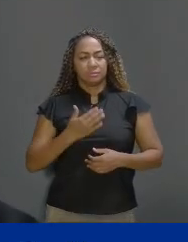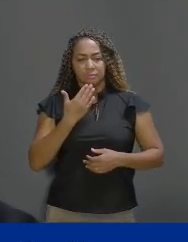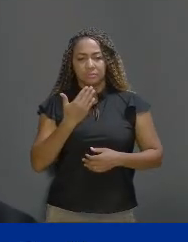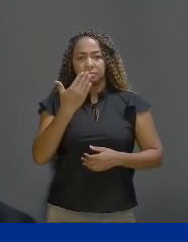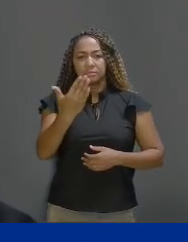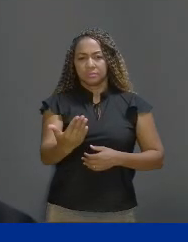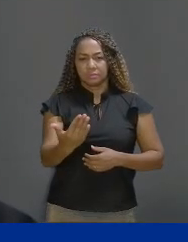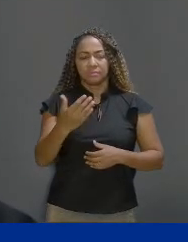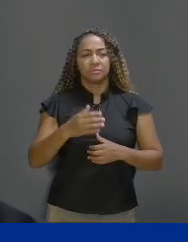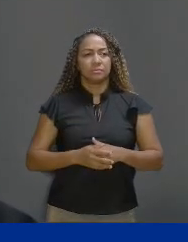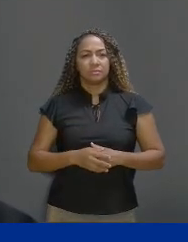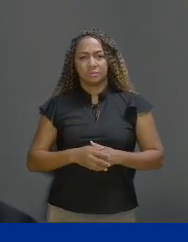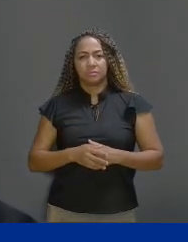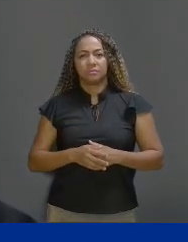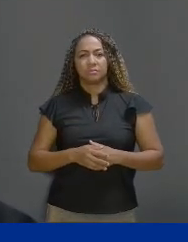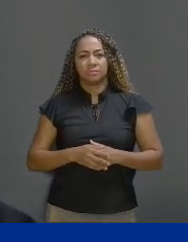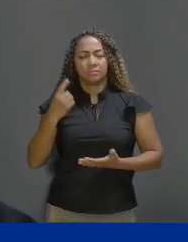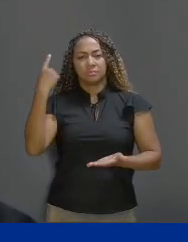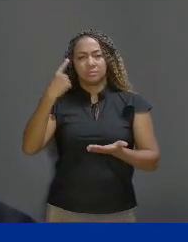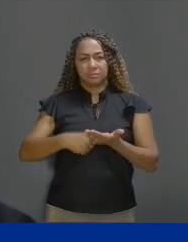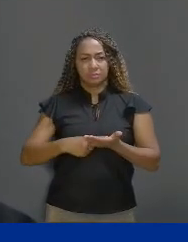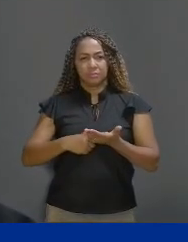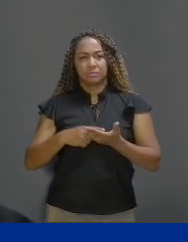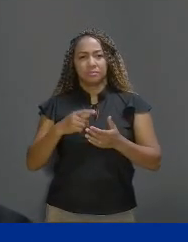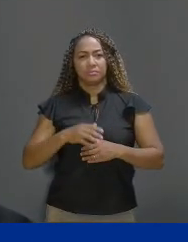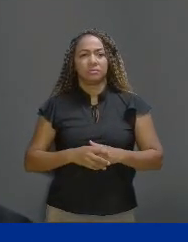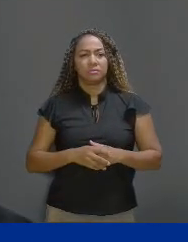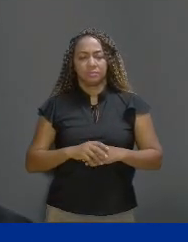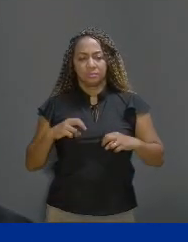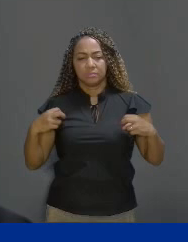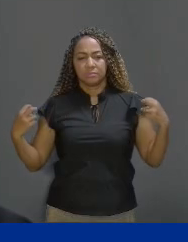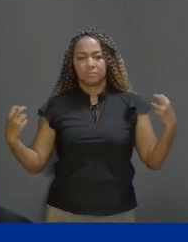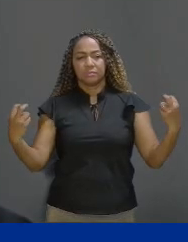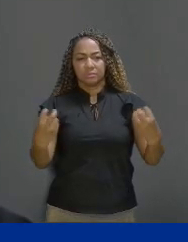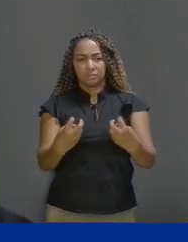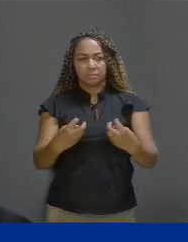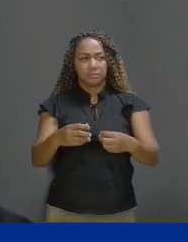frente do plenário para prestar o compromisso perante a Corte.